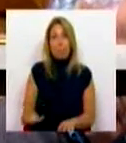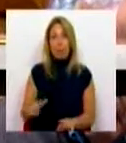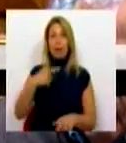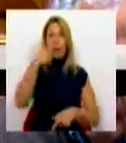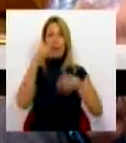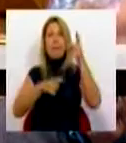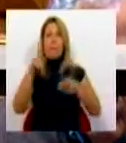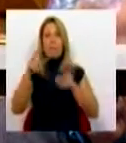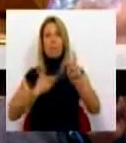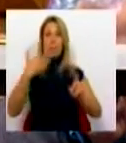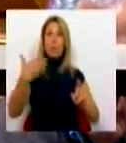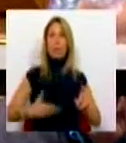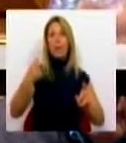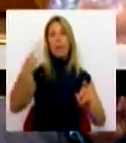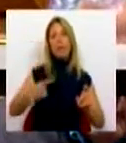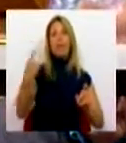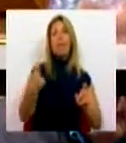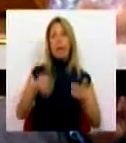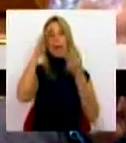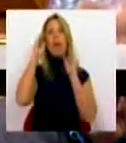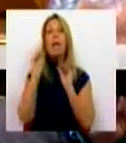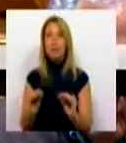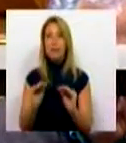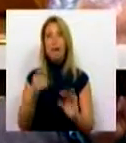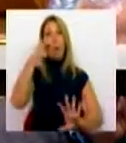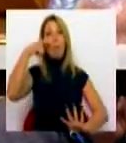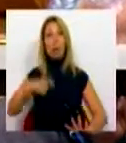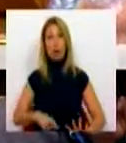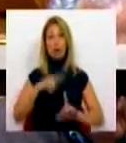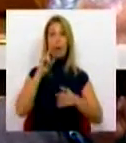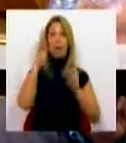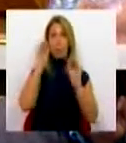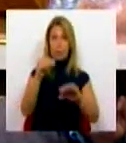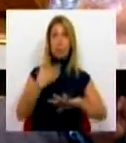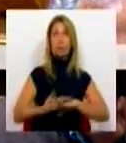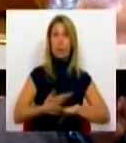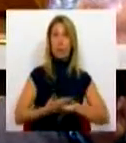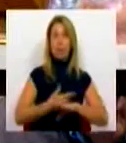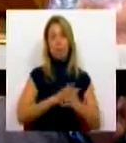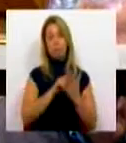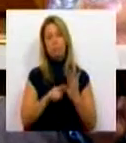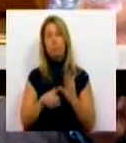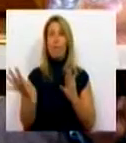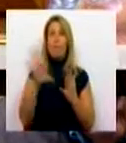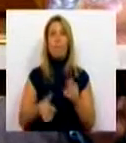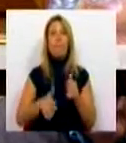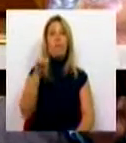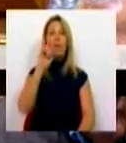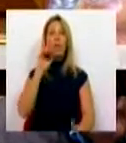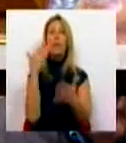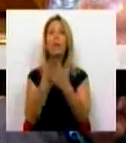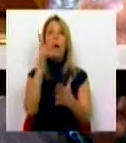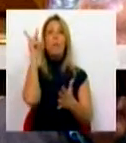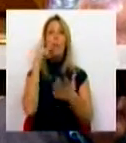cidadania, nos valores humanistas, na educação sexual, é a melhor forma de garantir uma vida com autonomia e